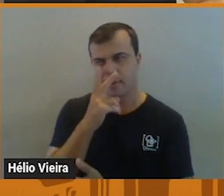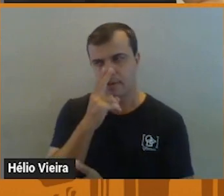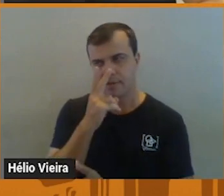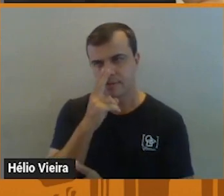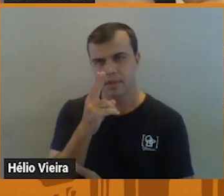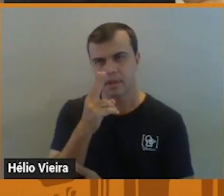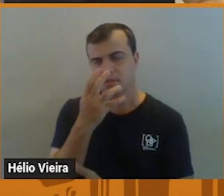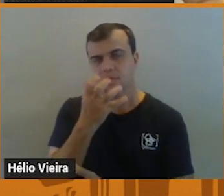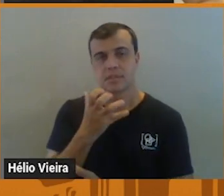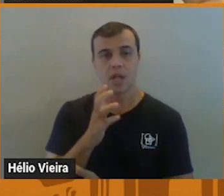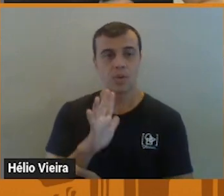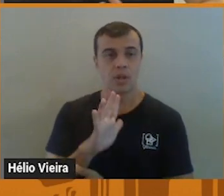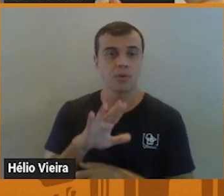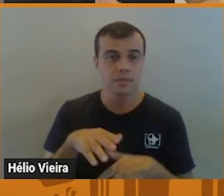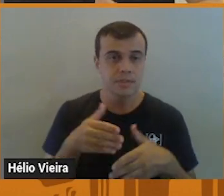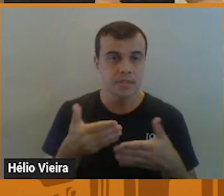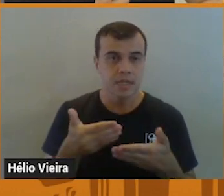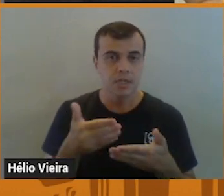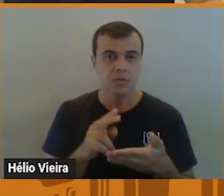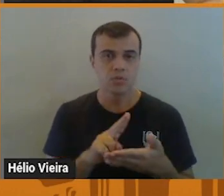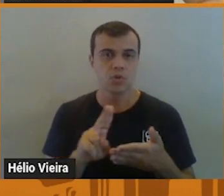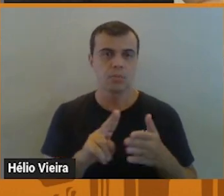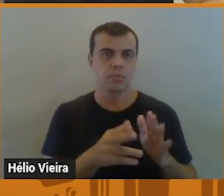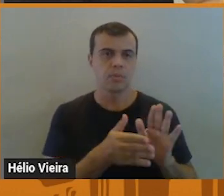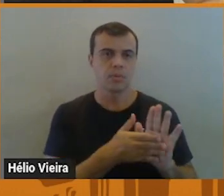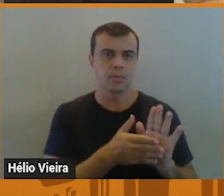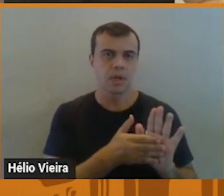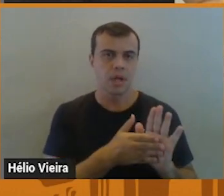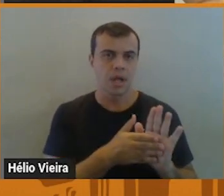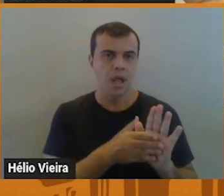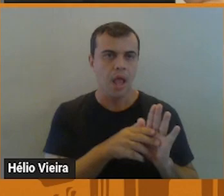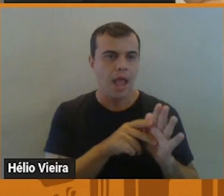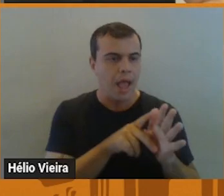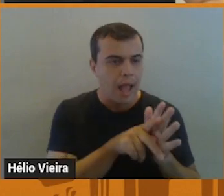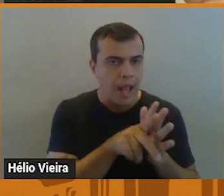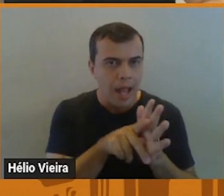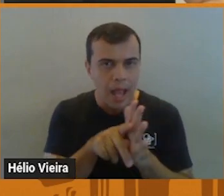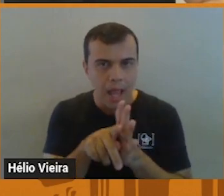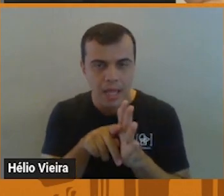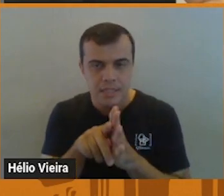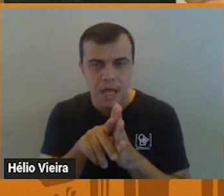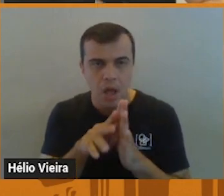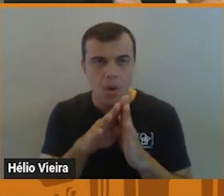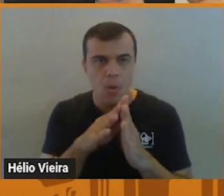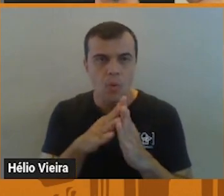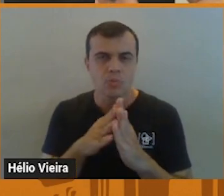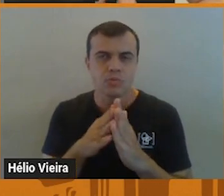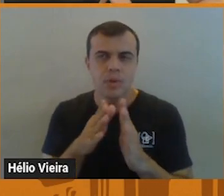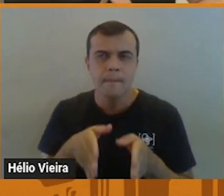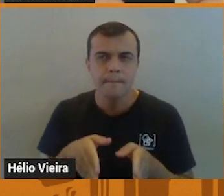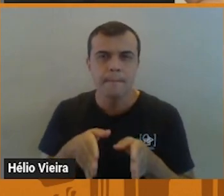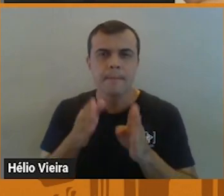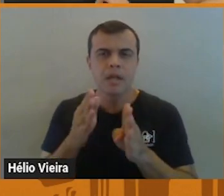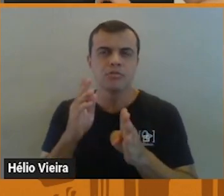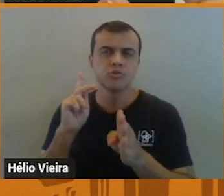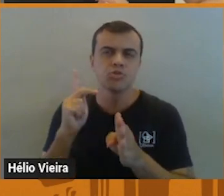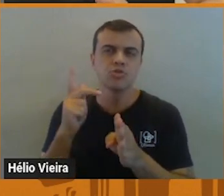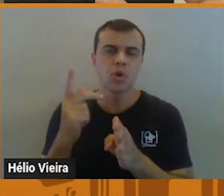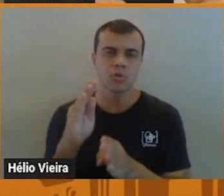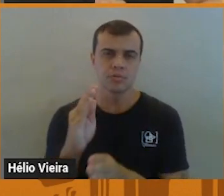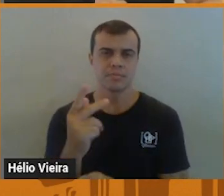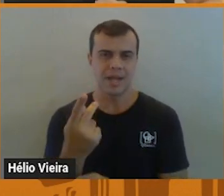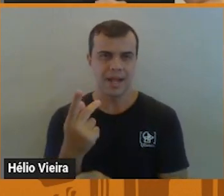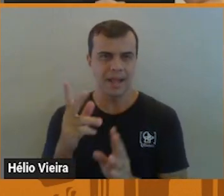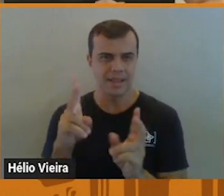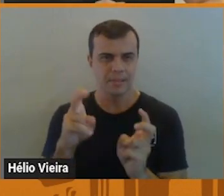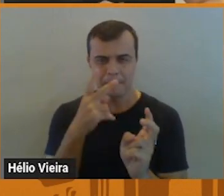Muito sério. E aí o nome da proposta é Caça aos Tombados de BH. Por que eu coloquei esse nome assim, que chega